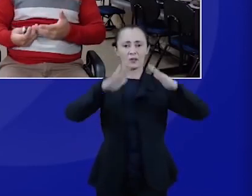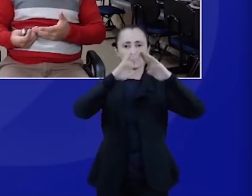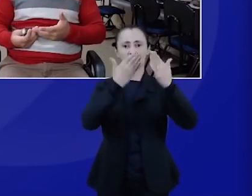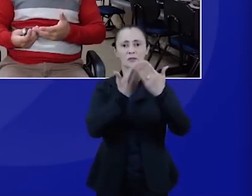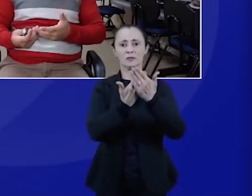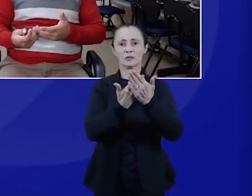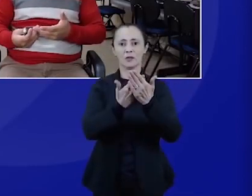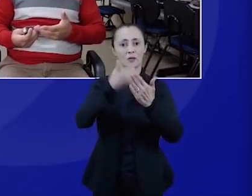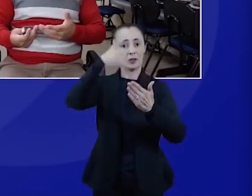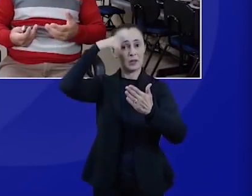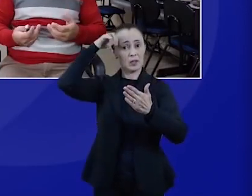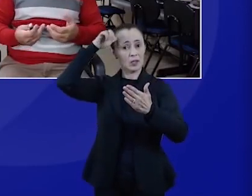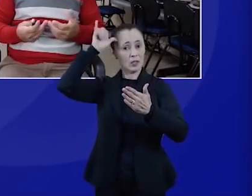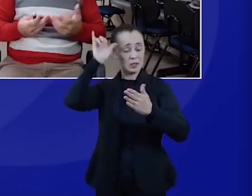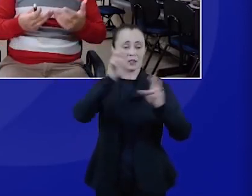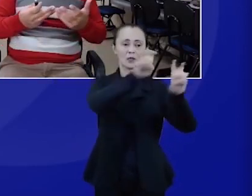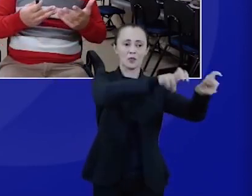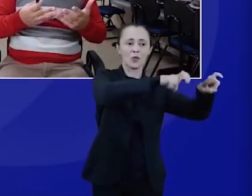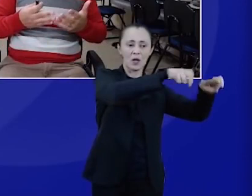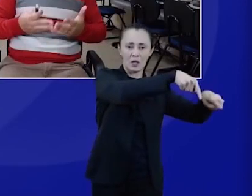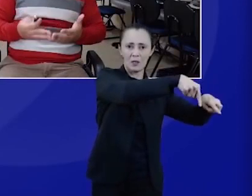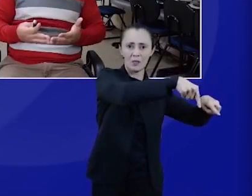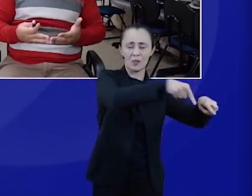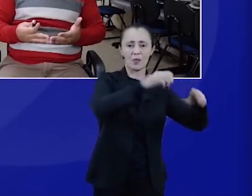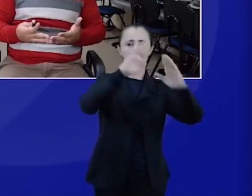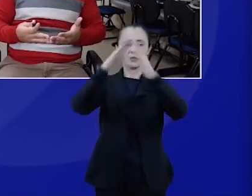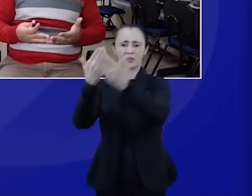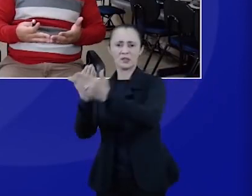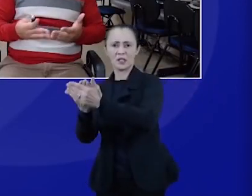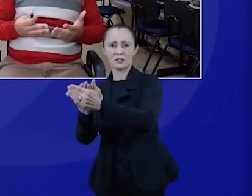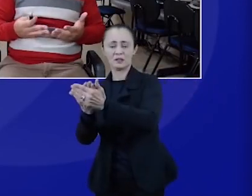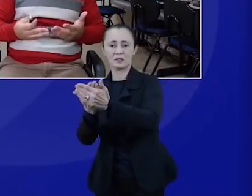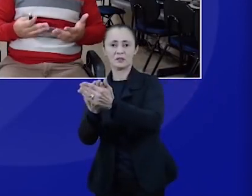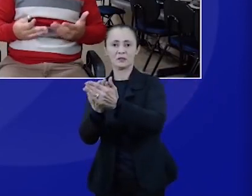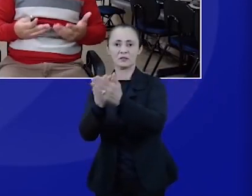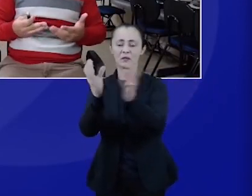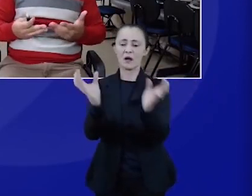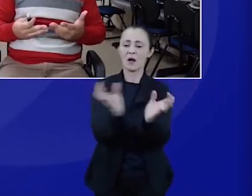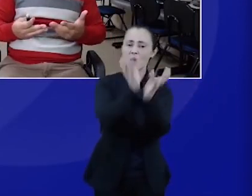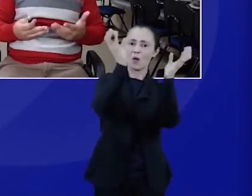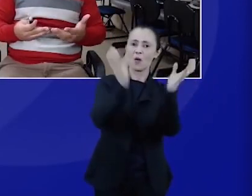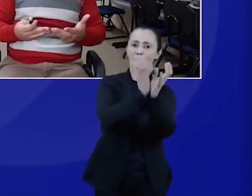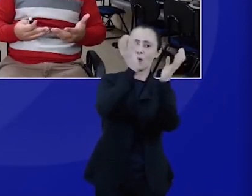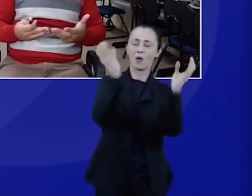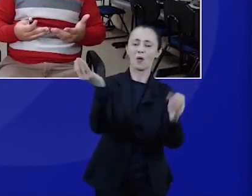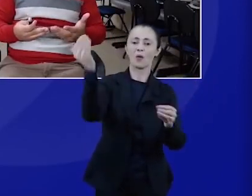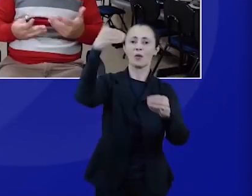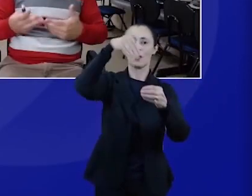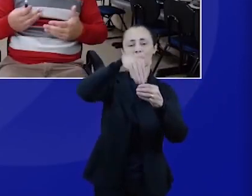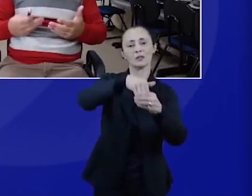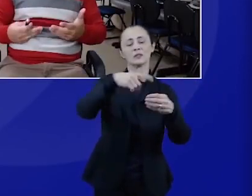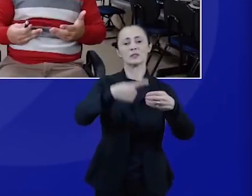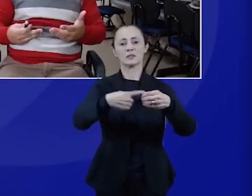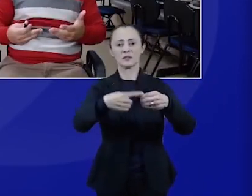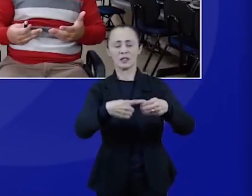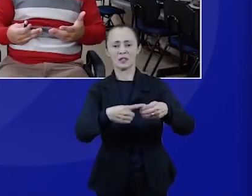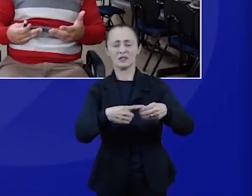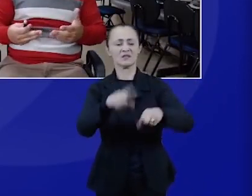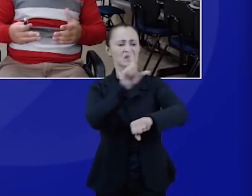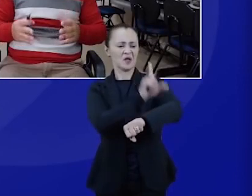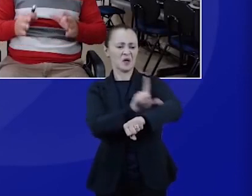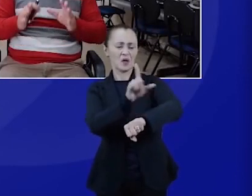na cidade. Podemos falar sobre hortas urbanas. E podemos falar sobre o comércio entre as